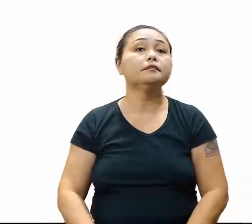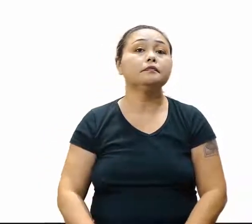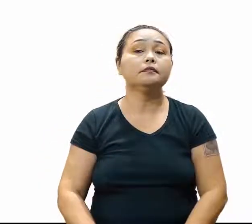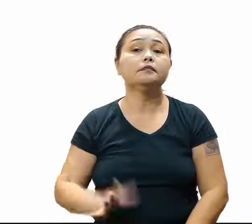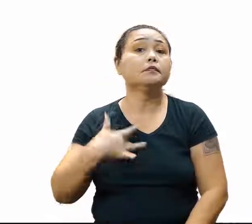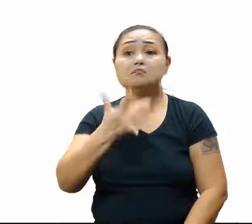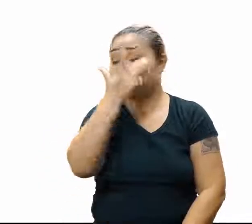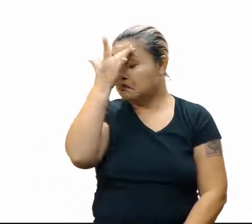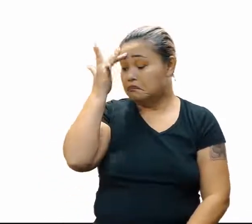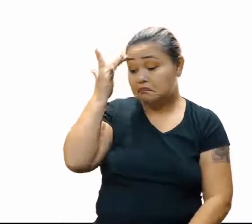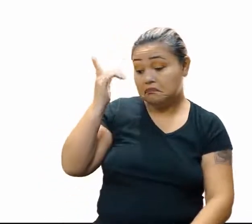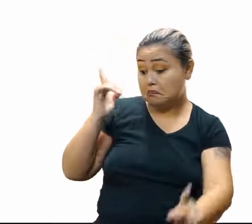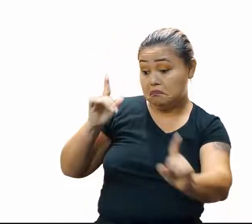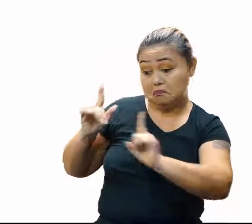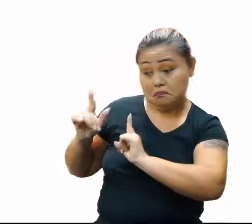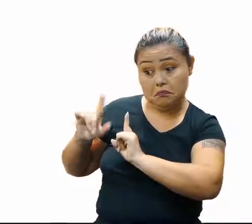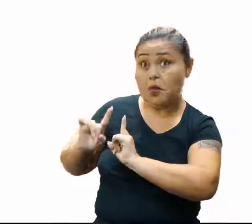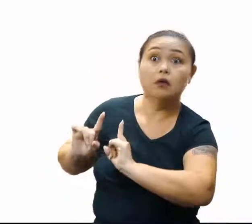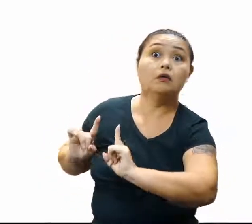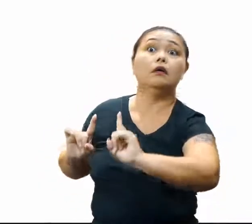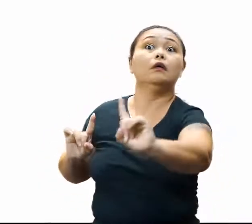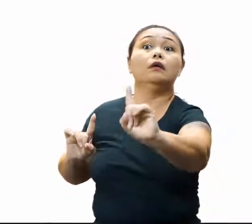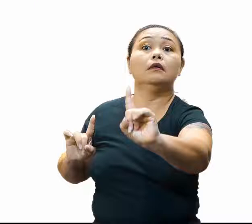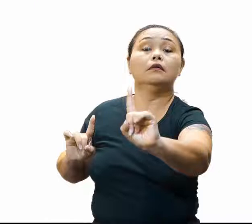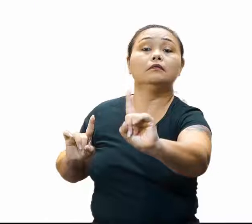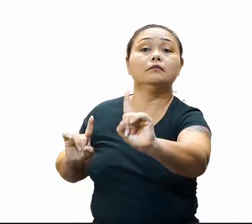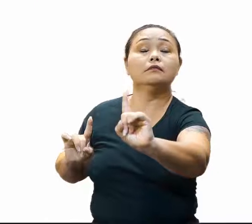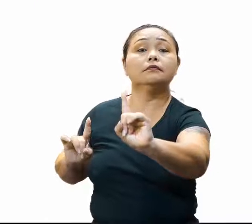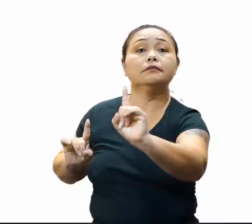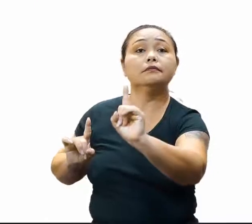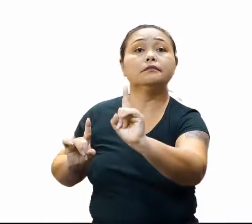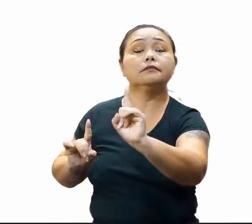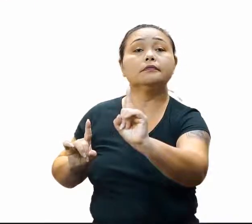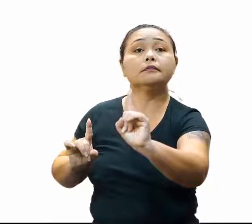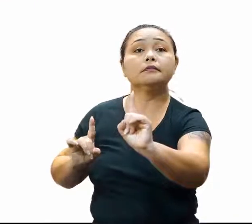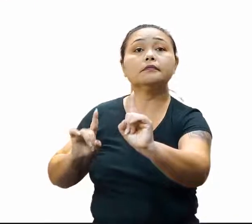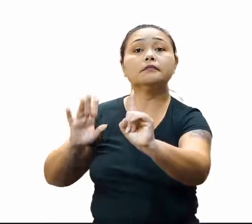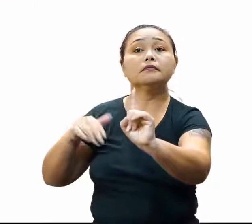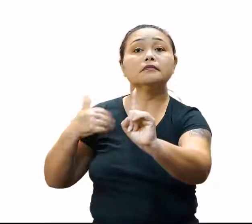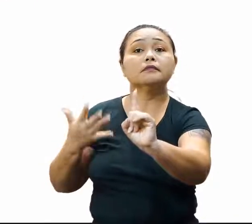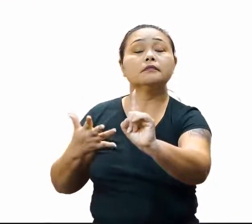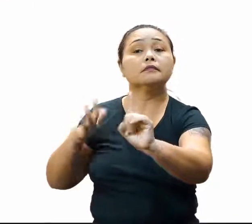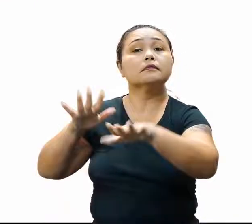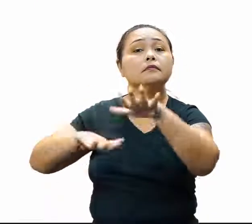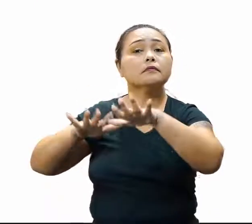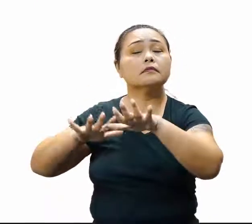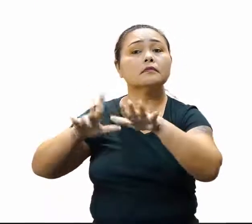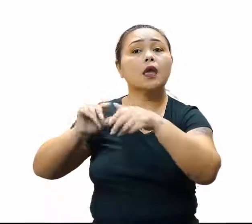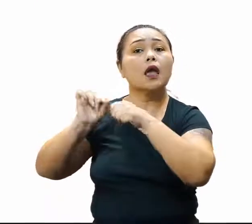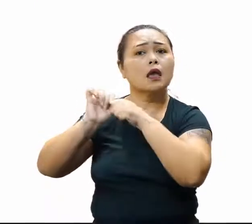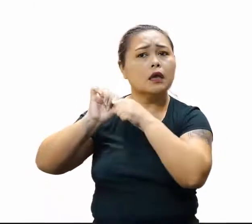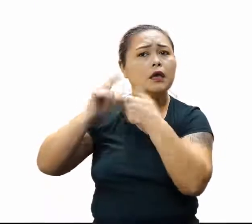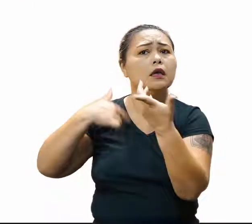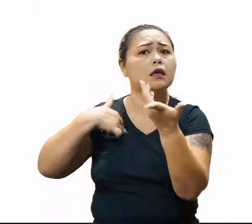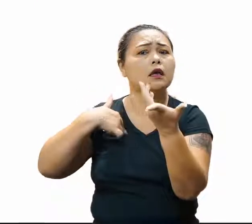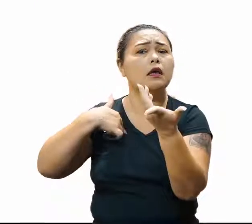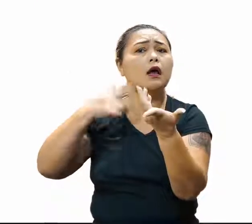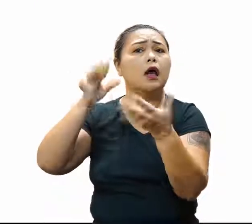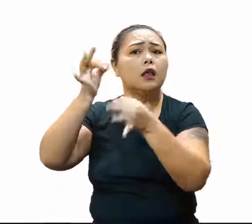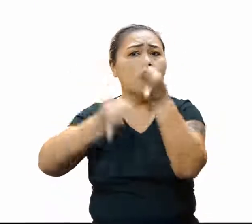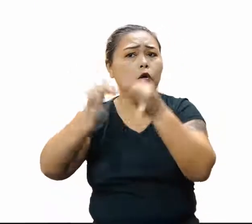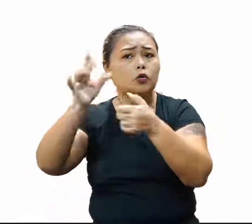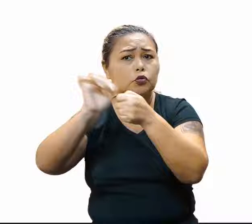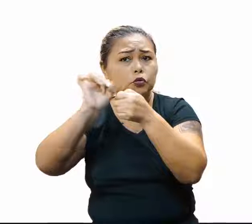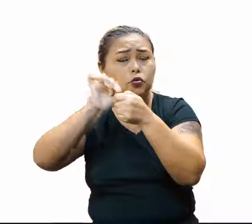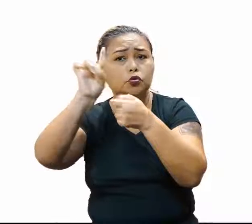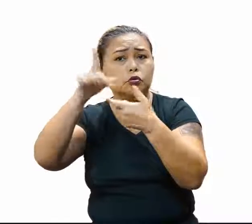lá. Mesmo assim, aqueles que estavam devendo para a justiça e quando iam pagar suas